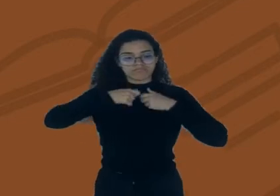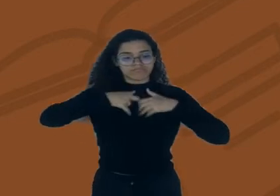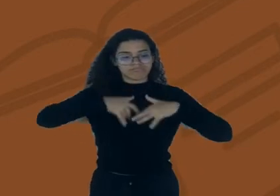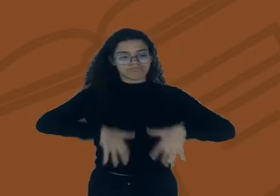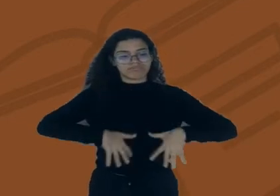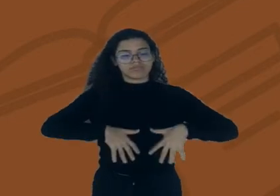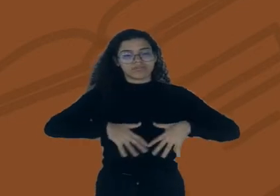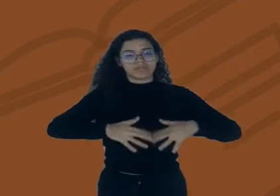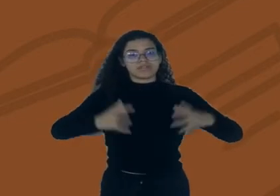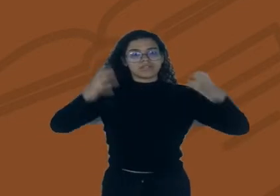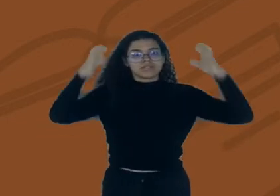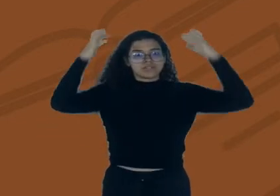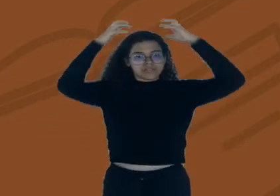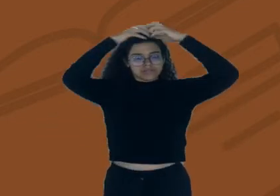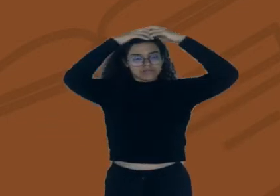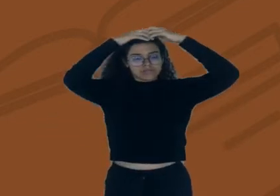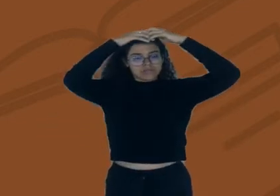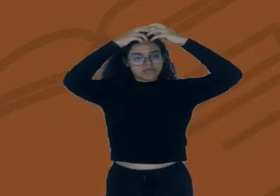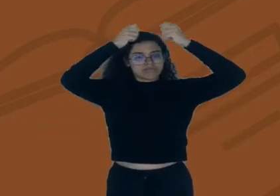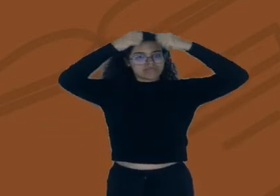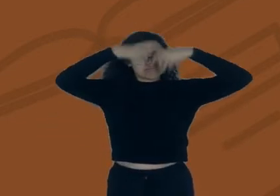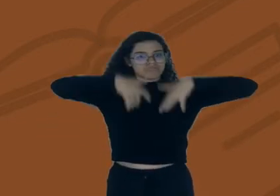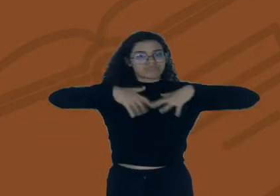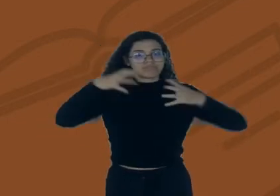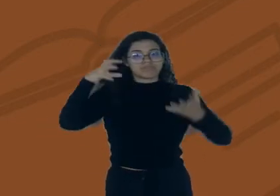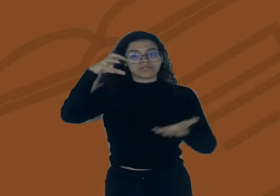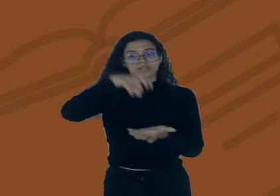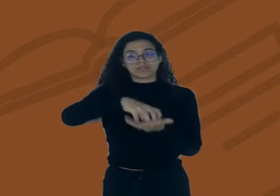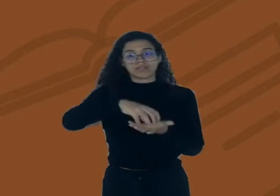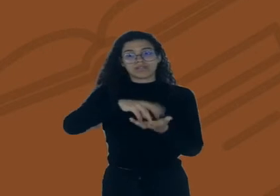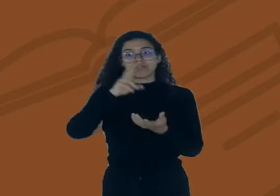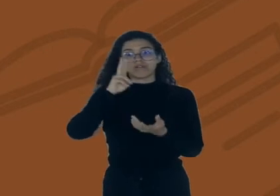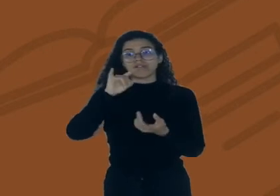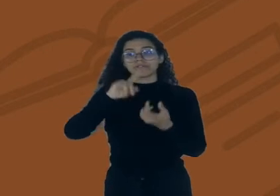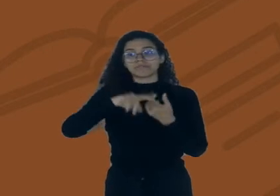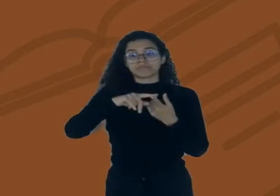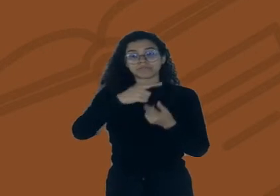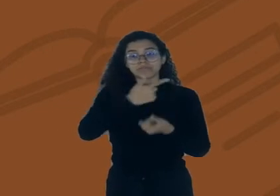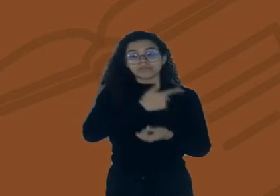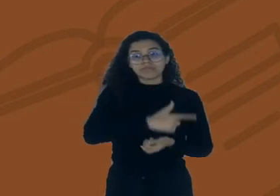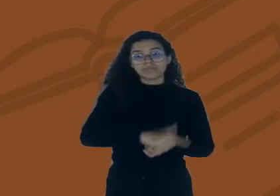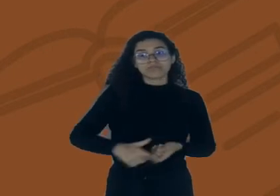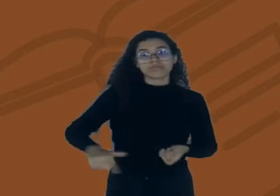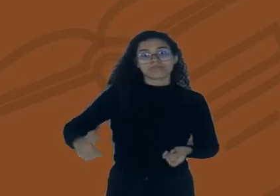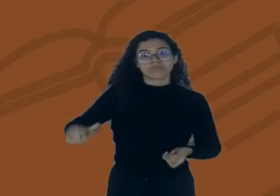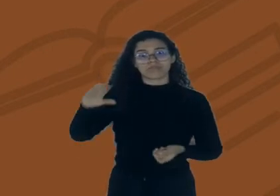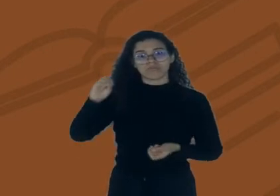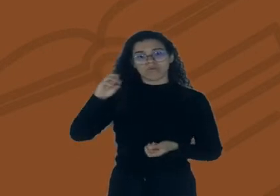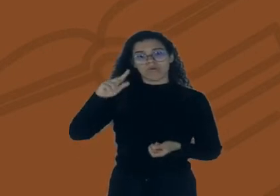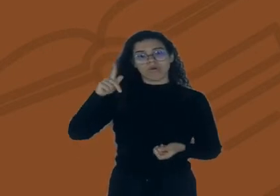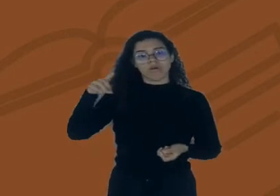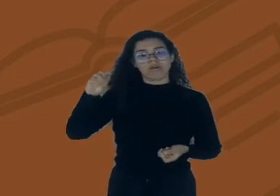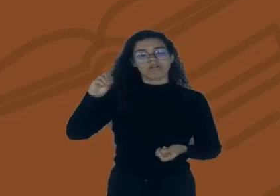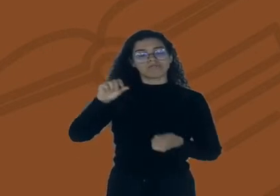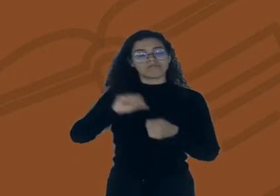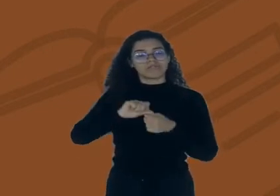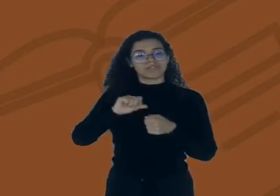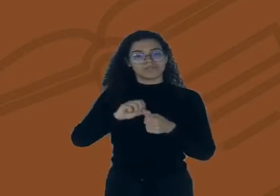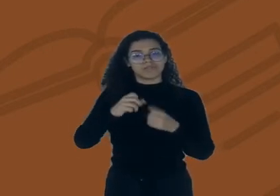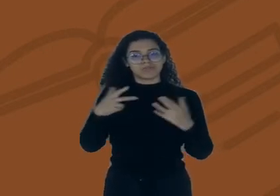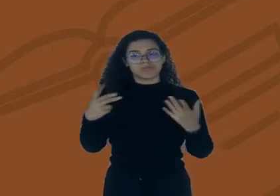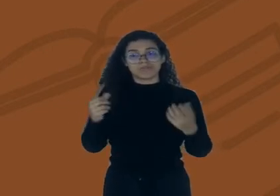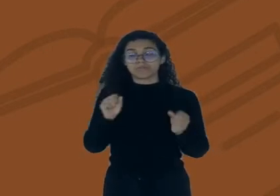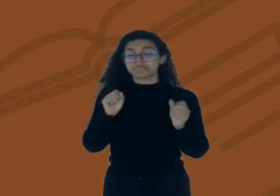tem o encéfalo e a medula espinhal. E deixe para todos os demais órgãos que são chamados efetores. Ok,